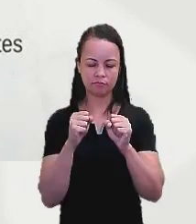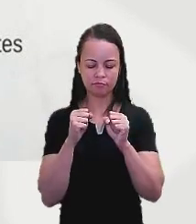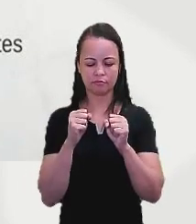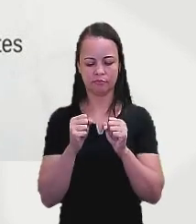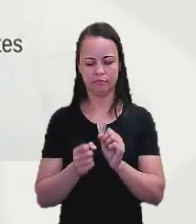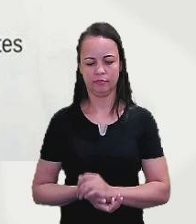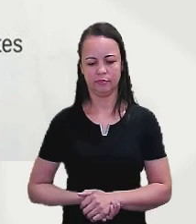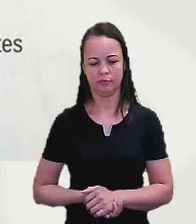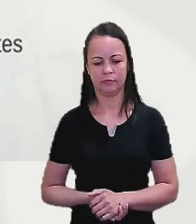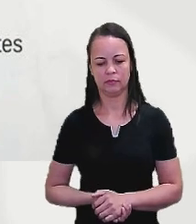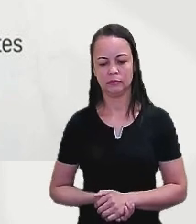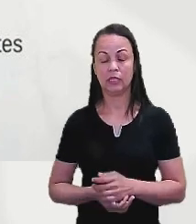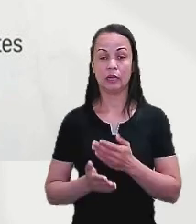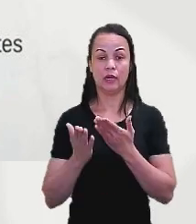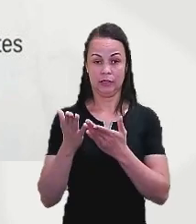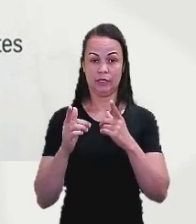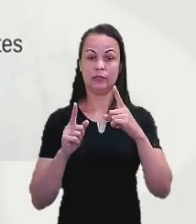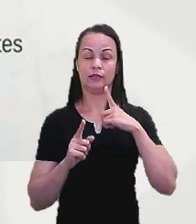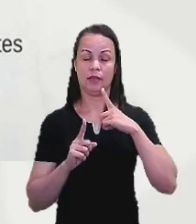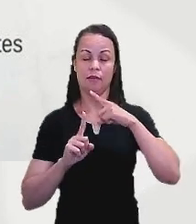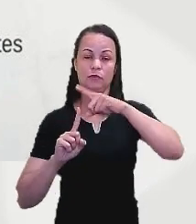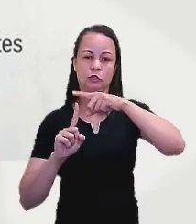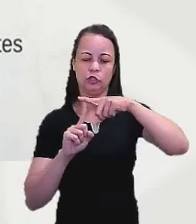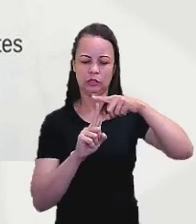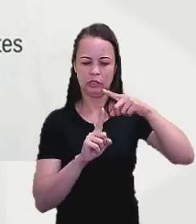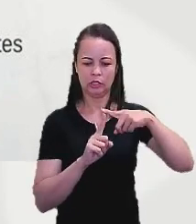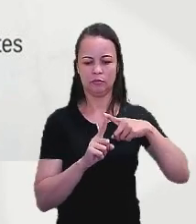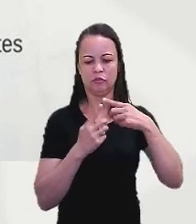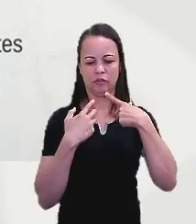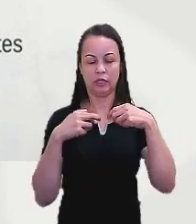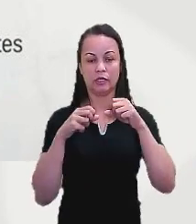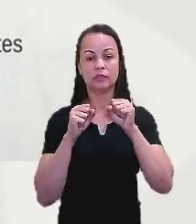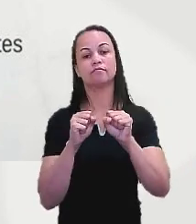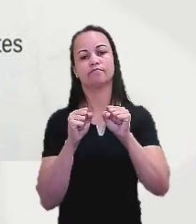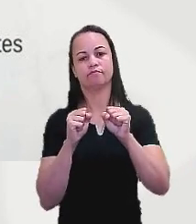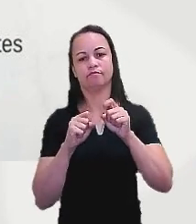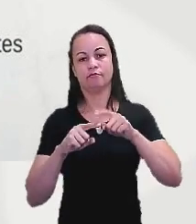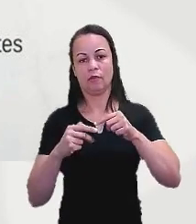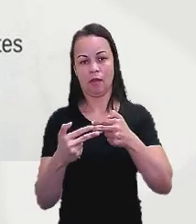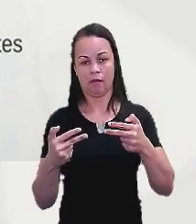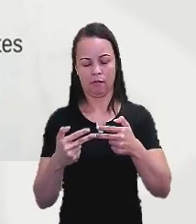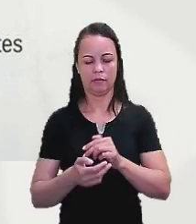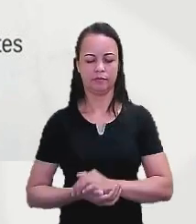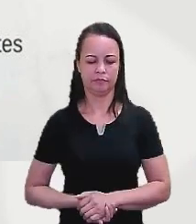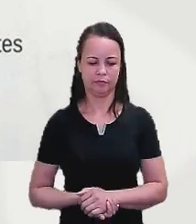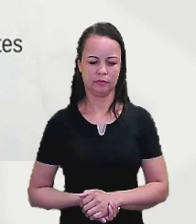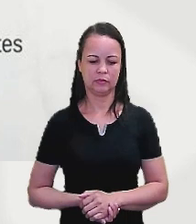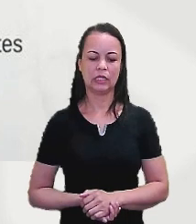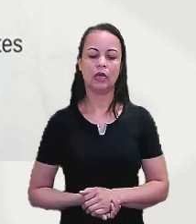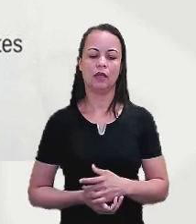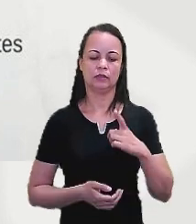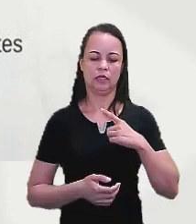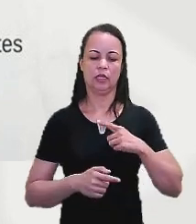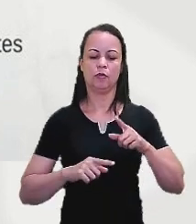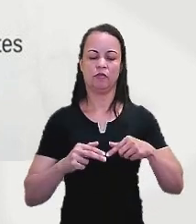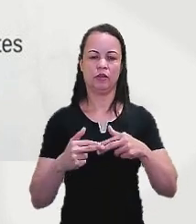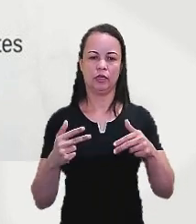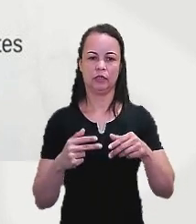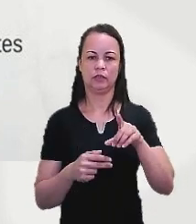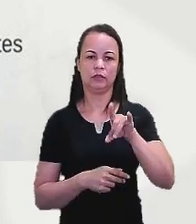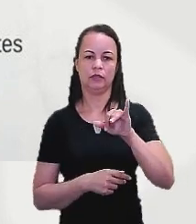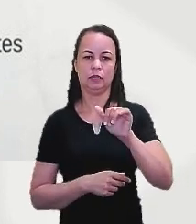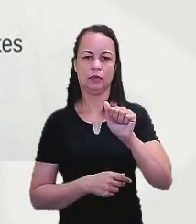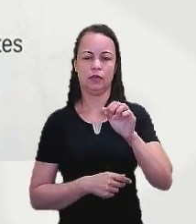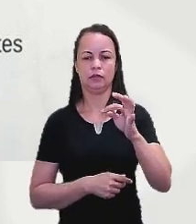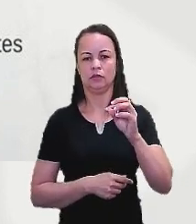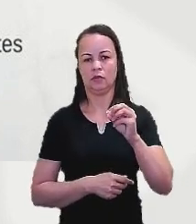né? Aqui nós temos os tipos de variações linguísticas. Temos a variação